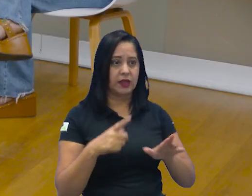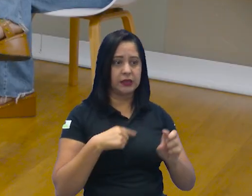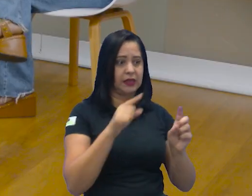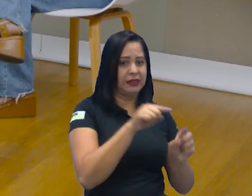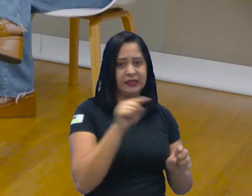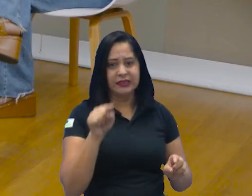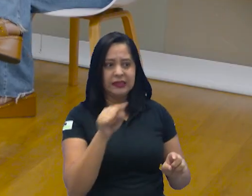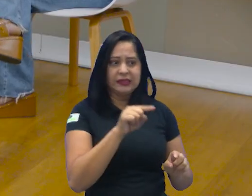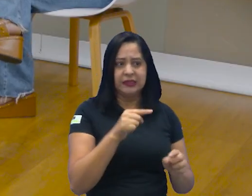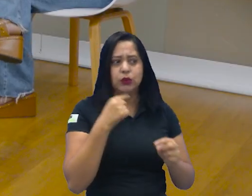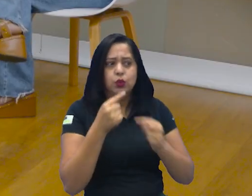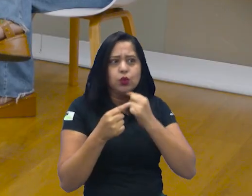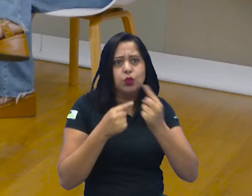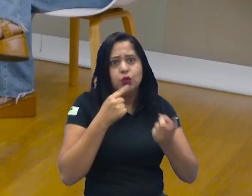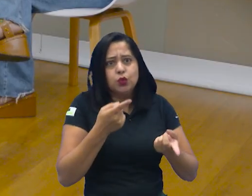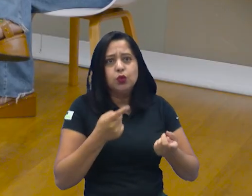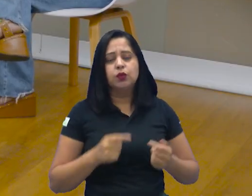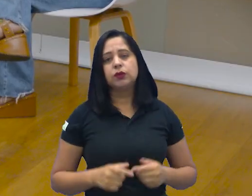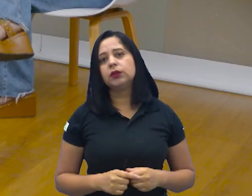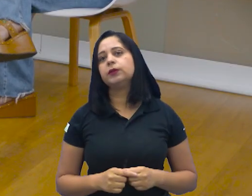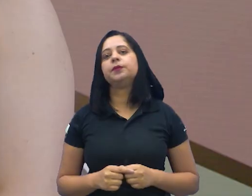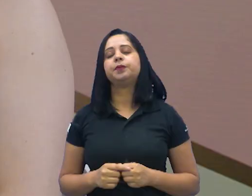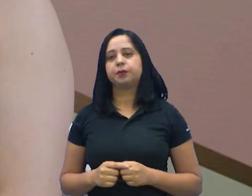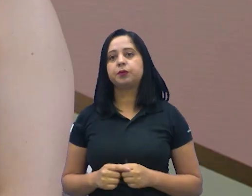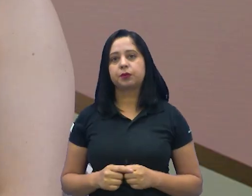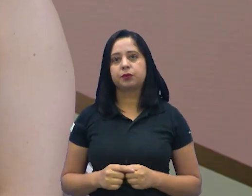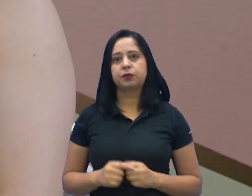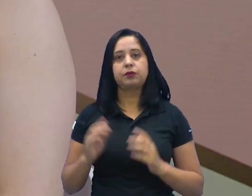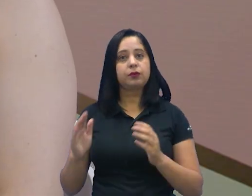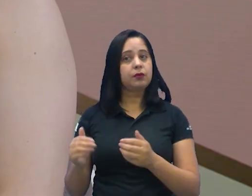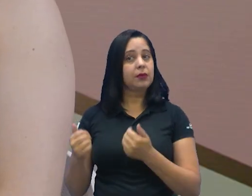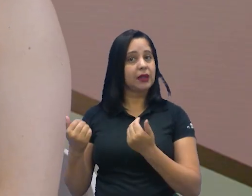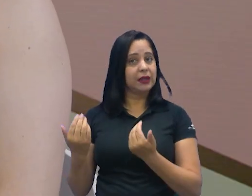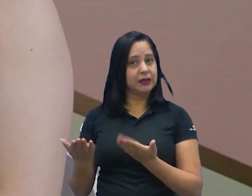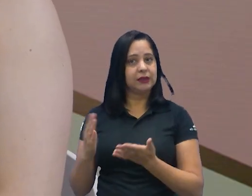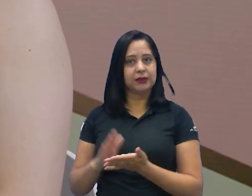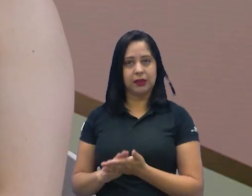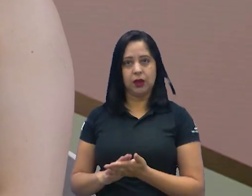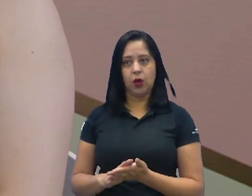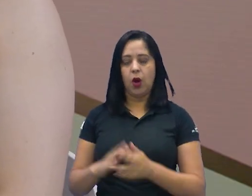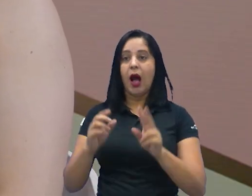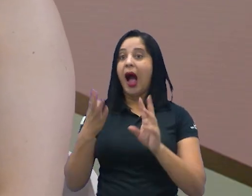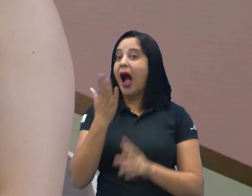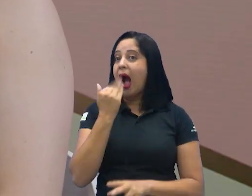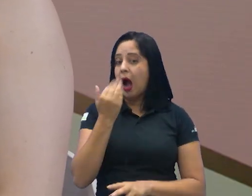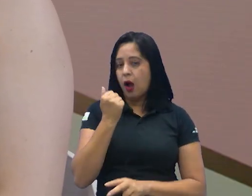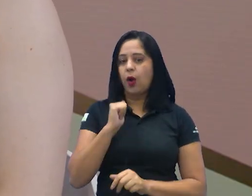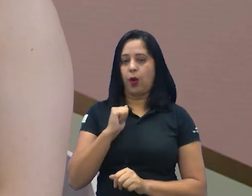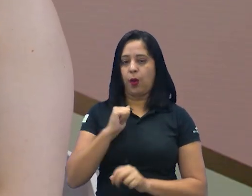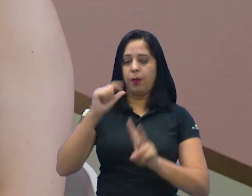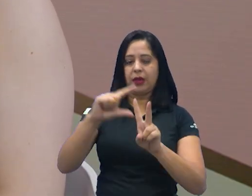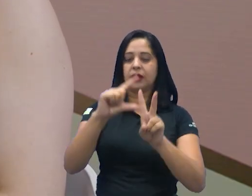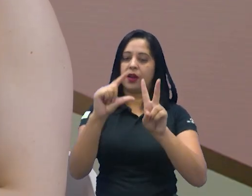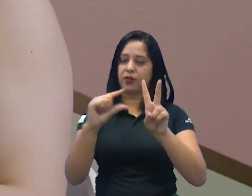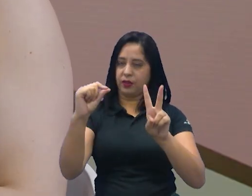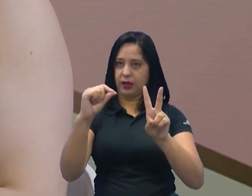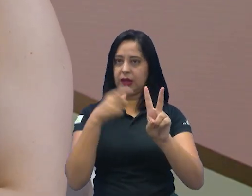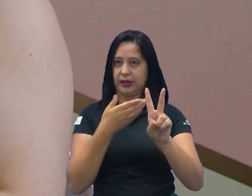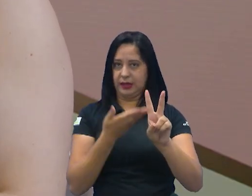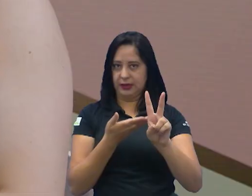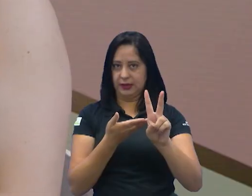né? Sim, e a gente fala, na verdade, como um cardápio vegano para realmente facilitar,